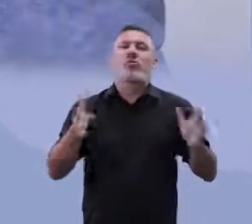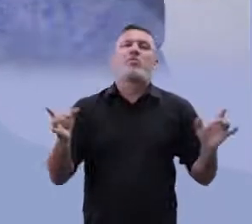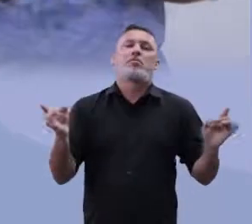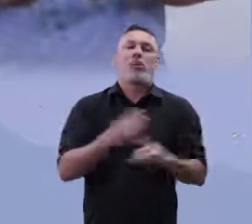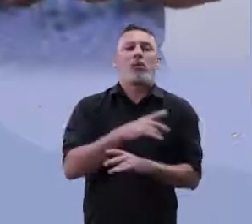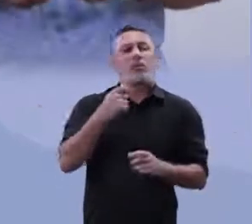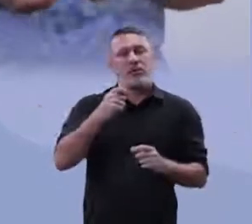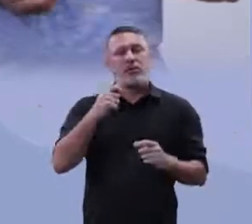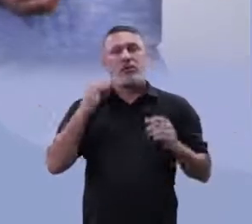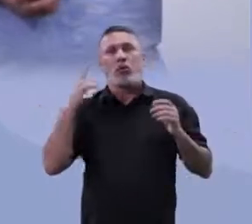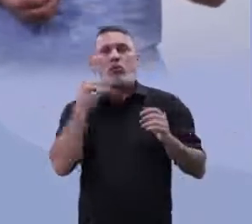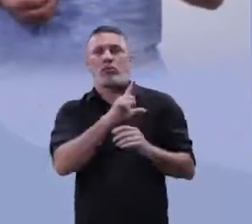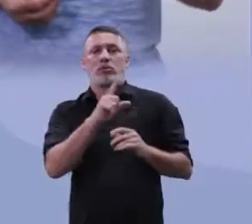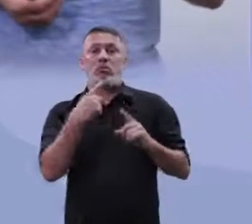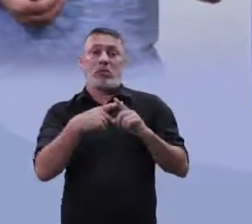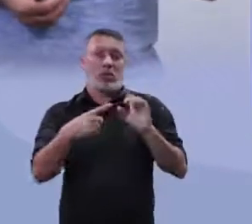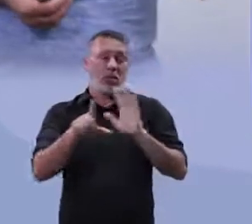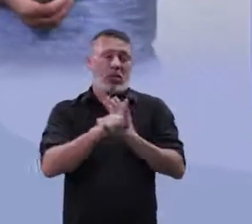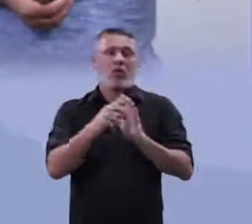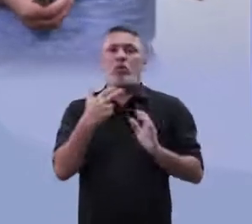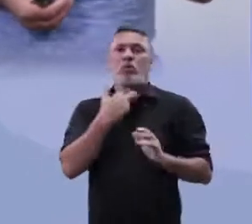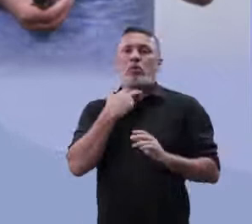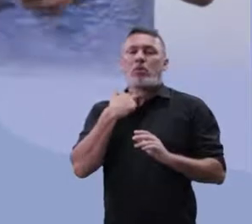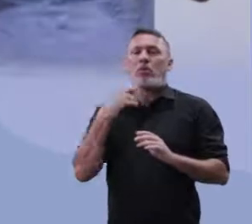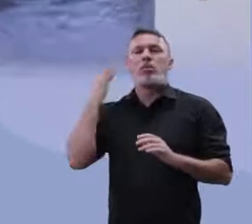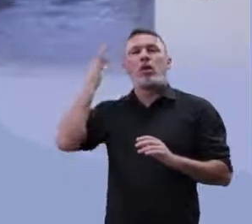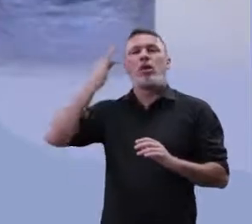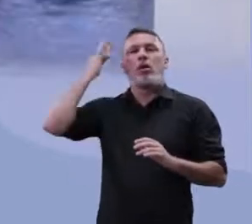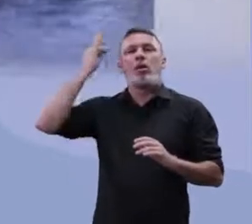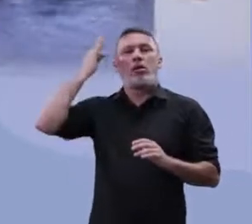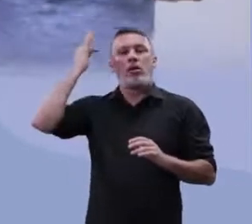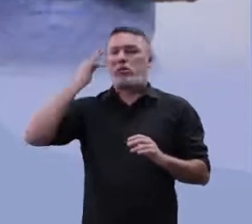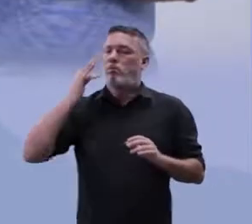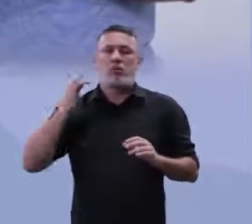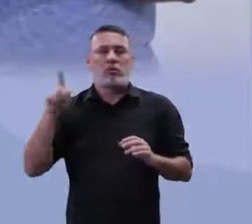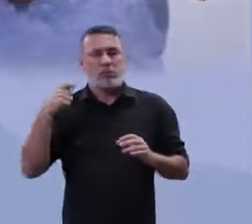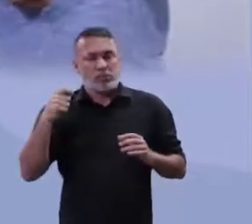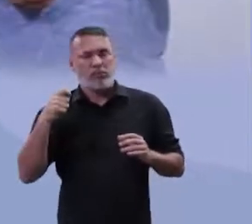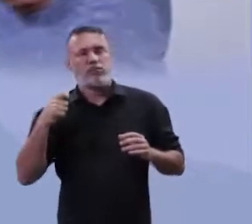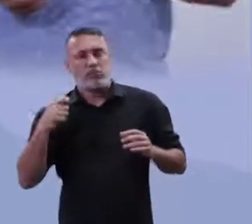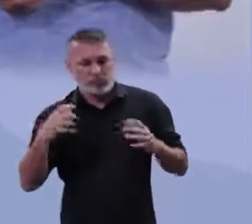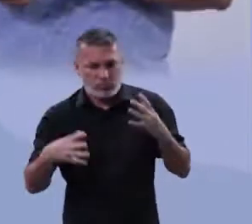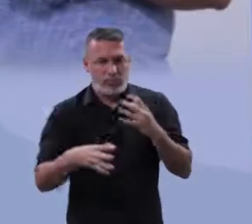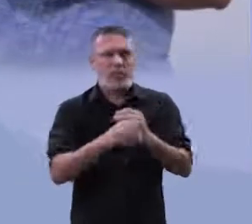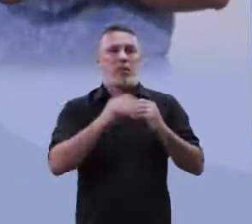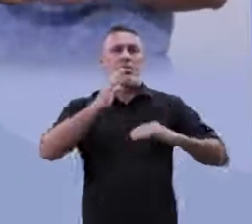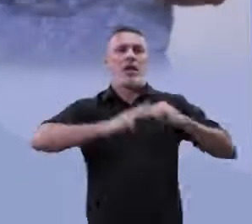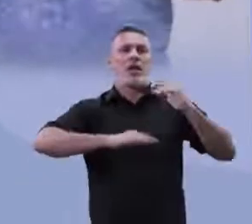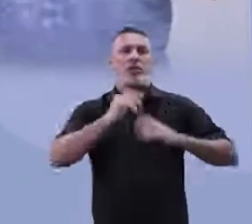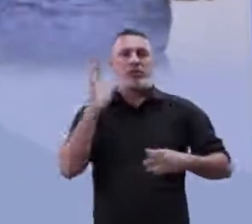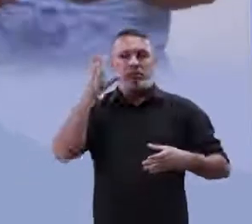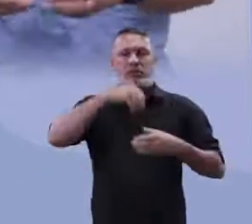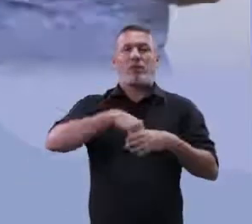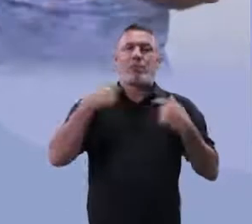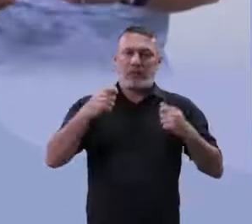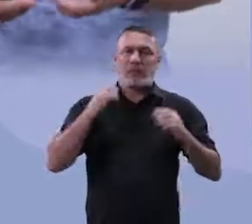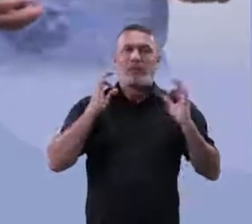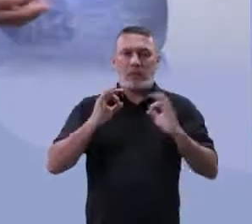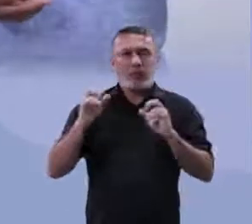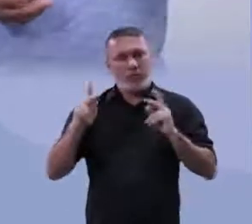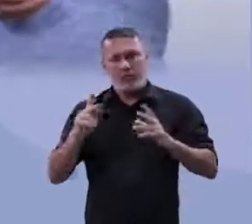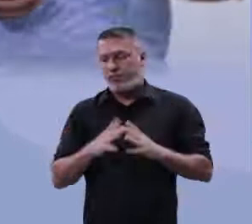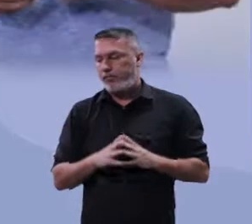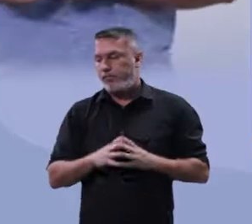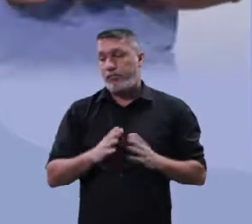Inclusão, ela precisa acontecer, porque uma lei, ela não pode ficar apenas na teoria, mas ela precisa ser desejavelmente também na prática, ela precisa estar ali